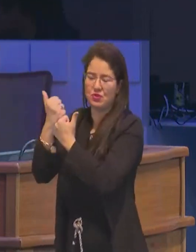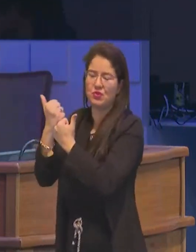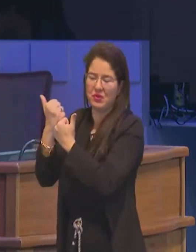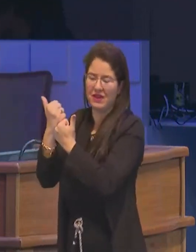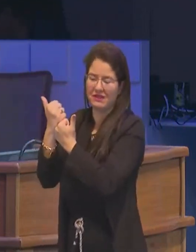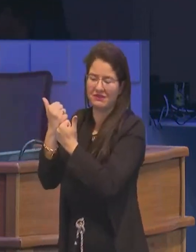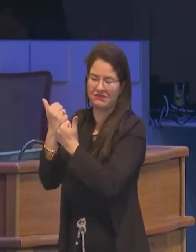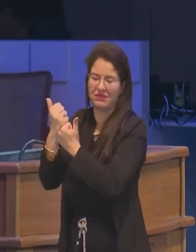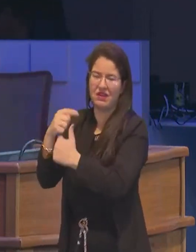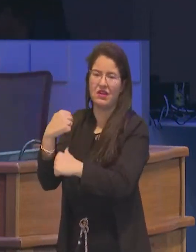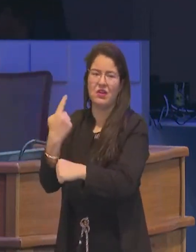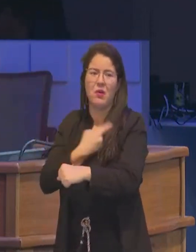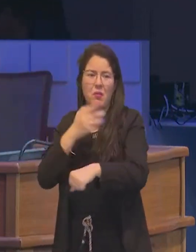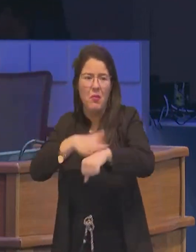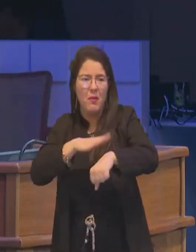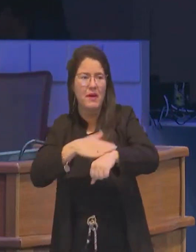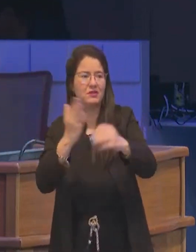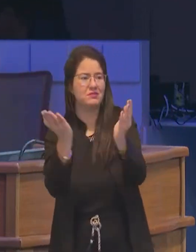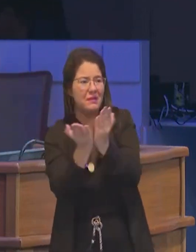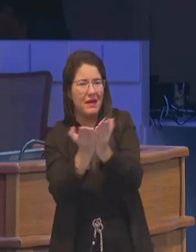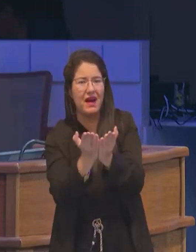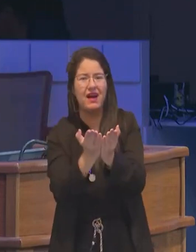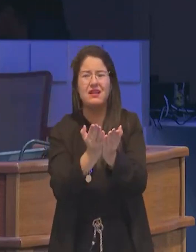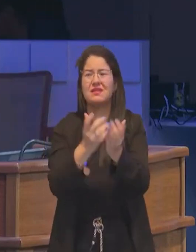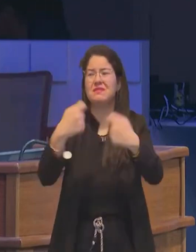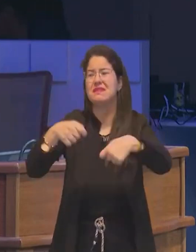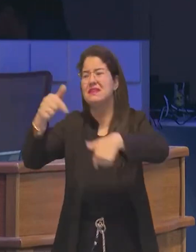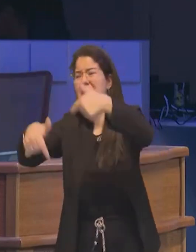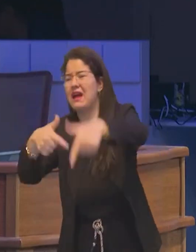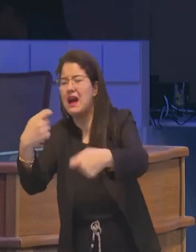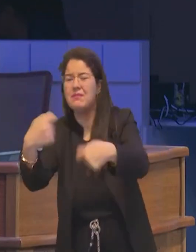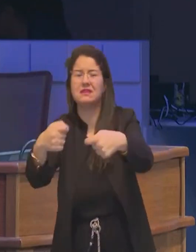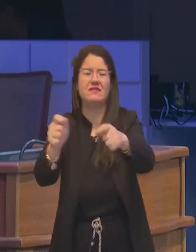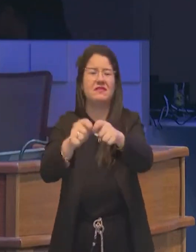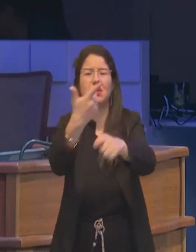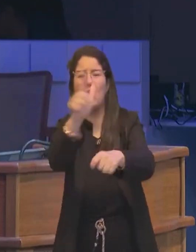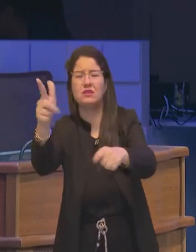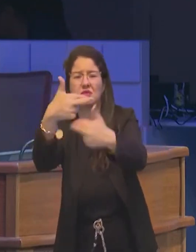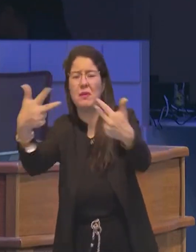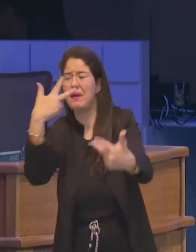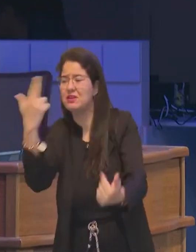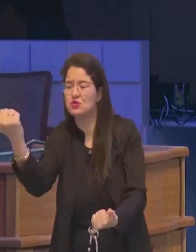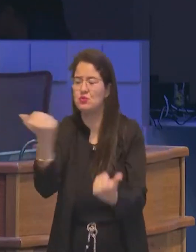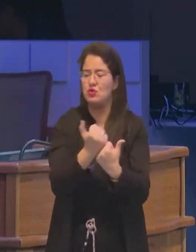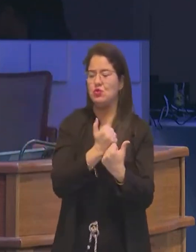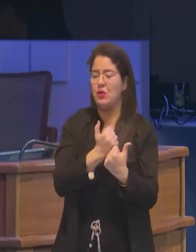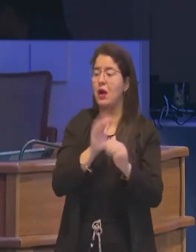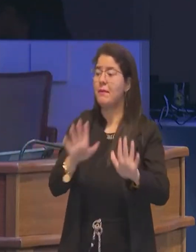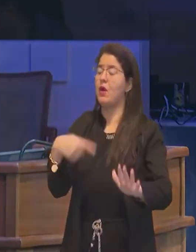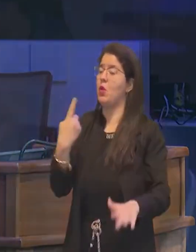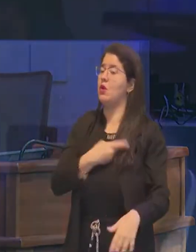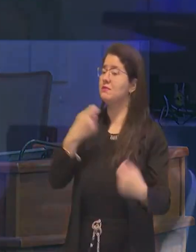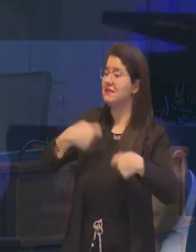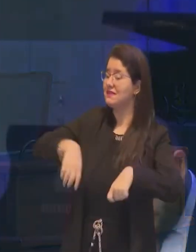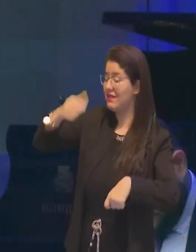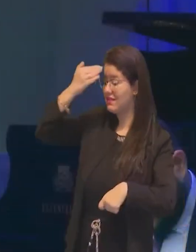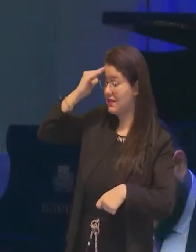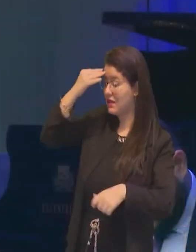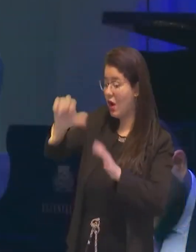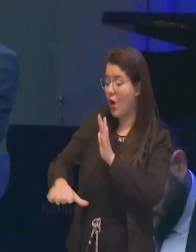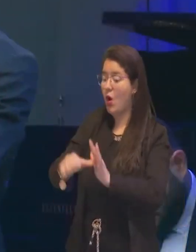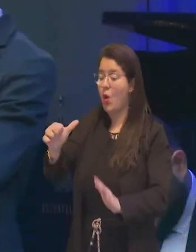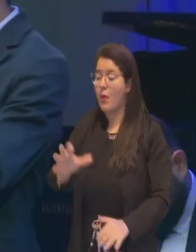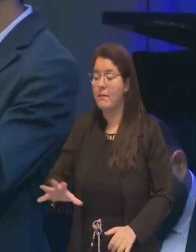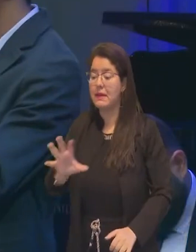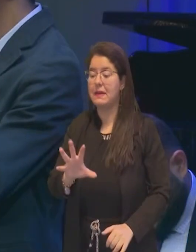nosso momentos de devocional, os nossos momentos de oração. Mas a gente tem que entender que esse primeiro amor vai ser o